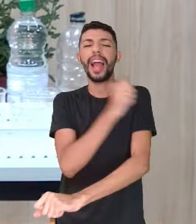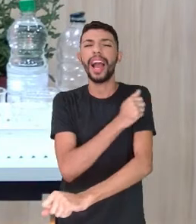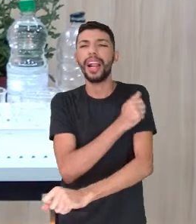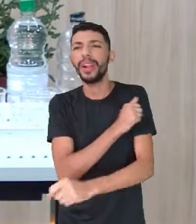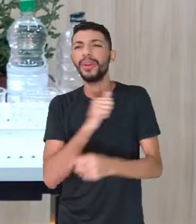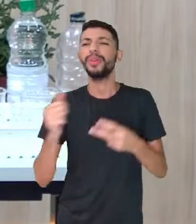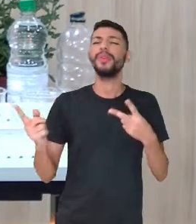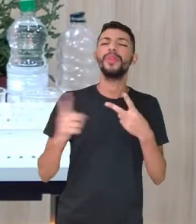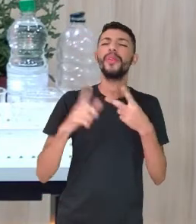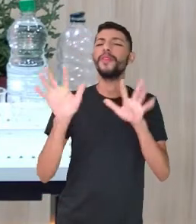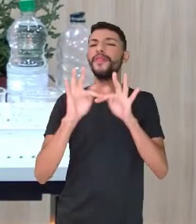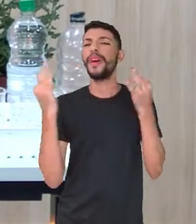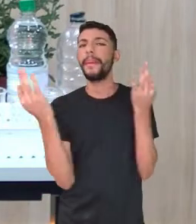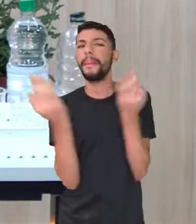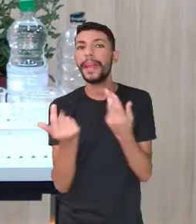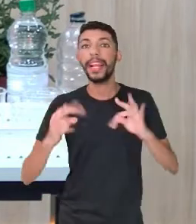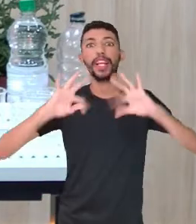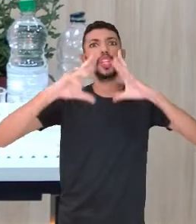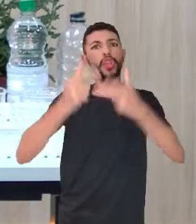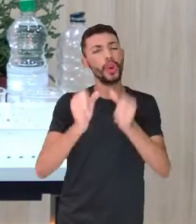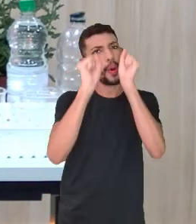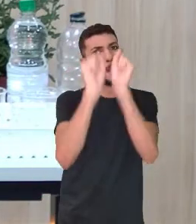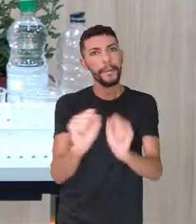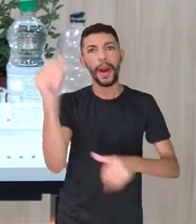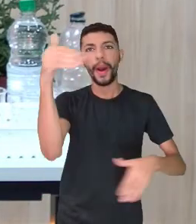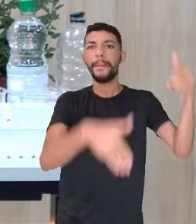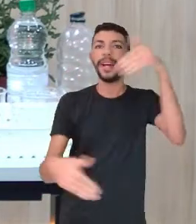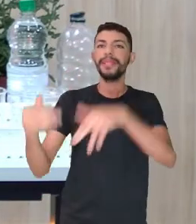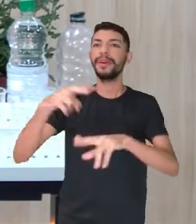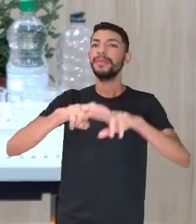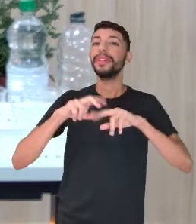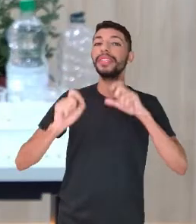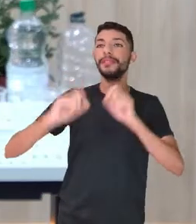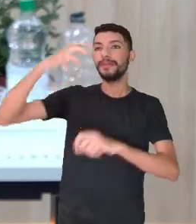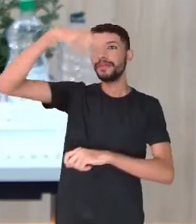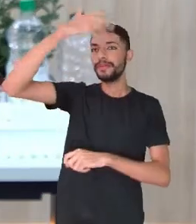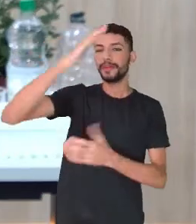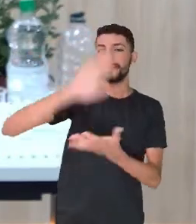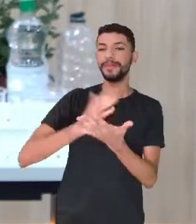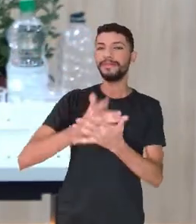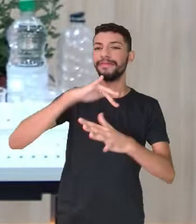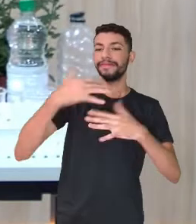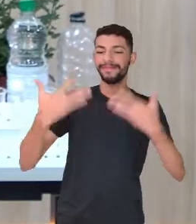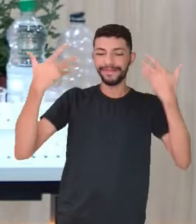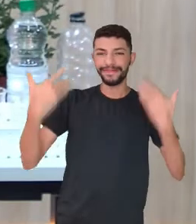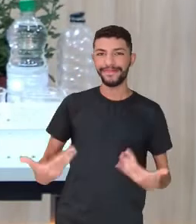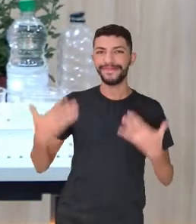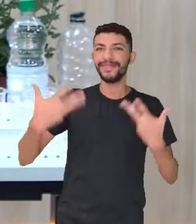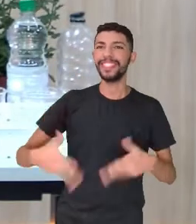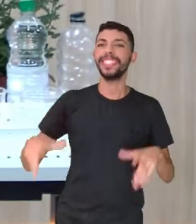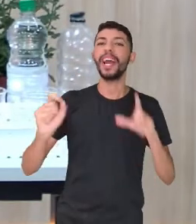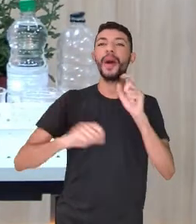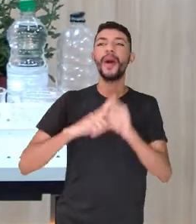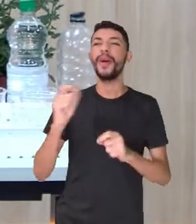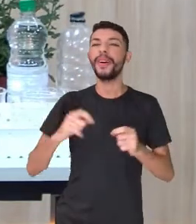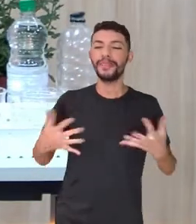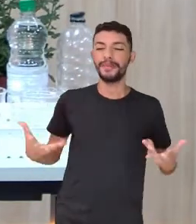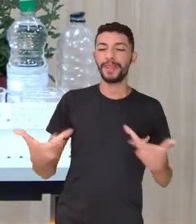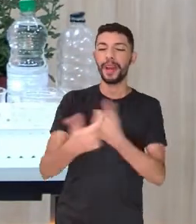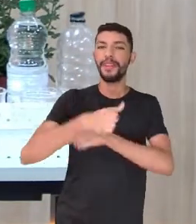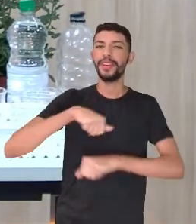tem pais, todos vão poder participar. Porque Bruno ali, olha, ele está arrasando nos movimentos.